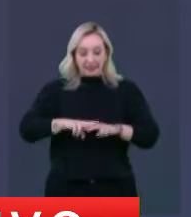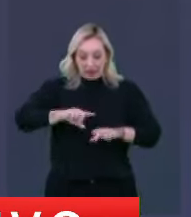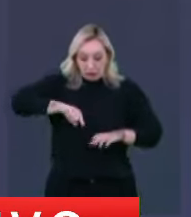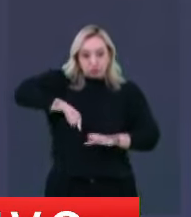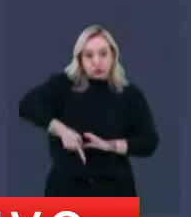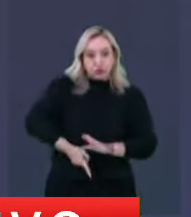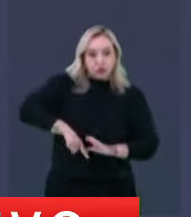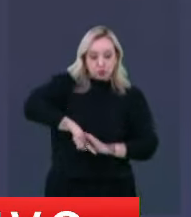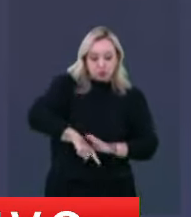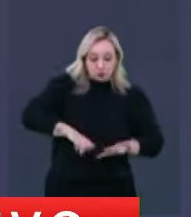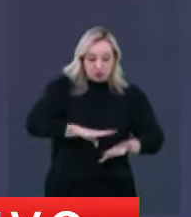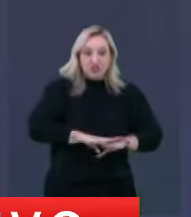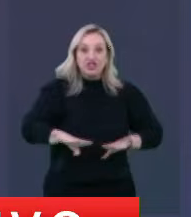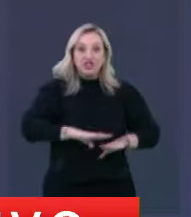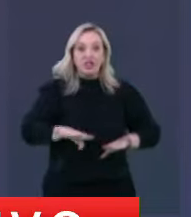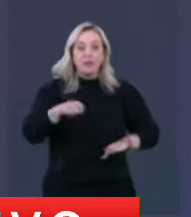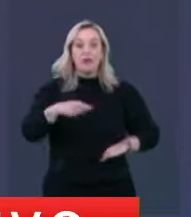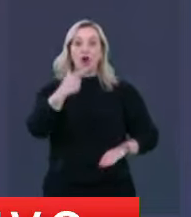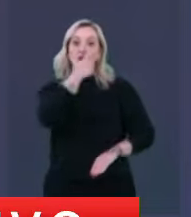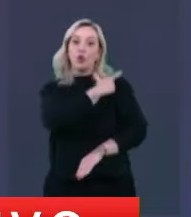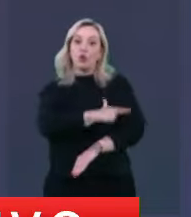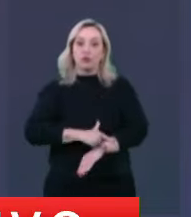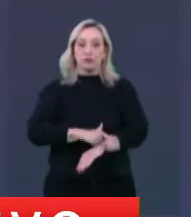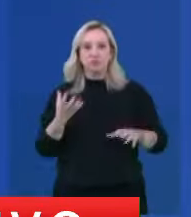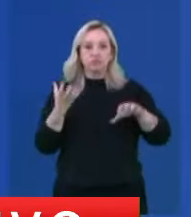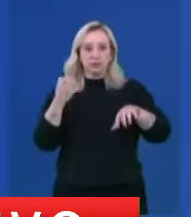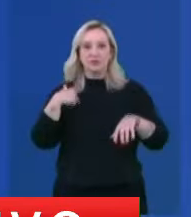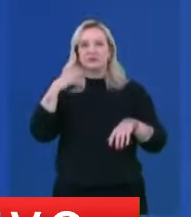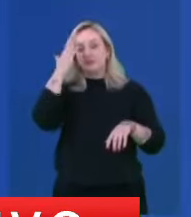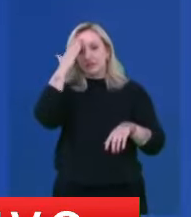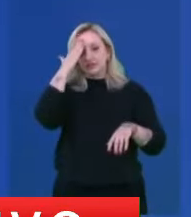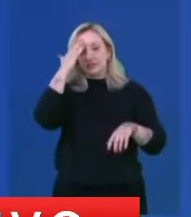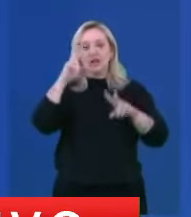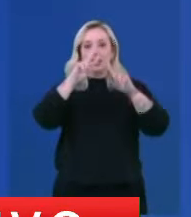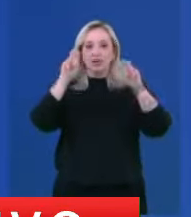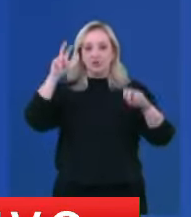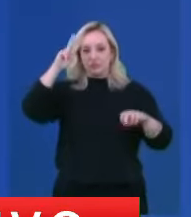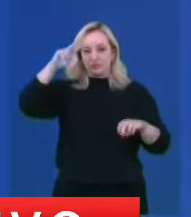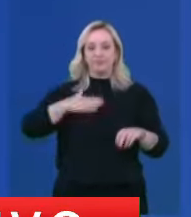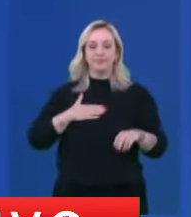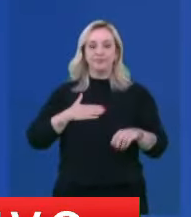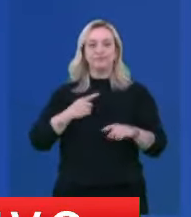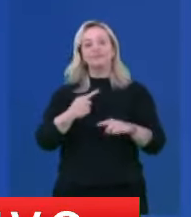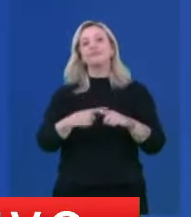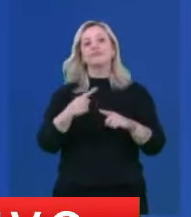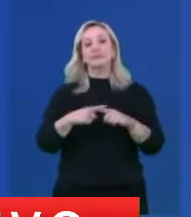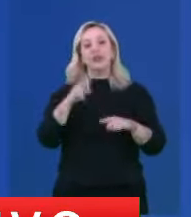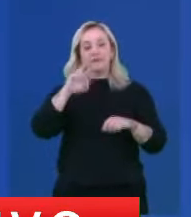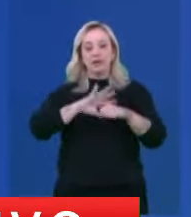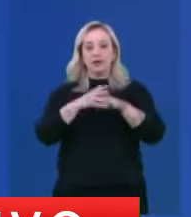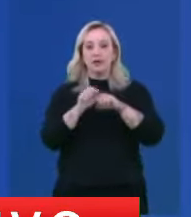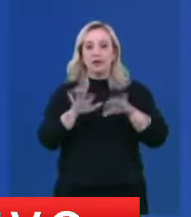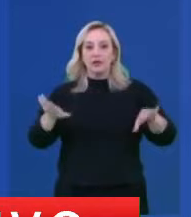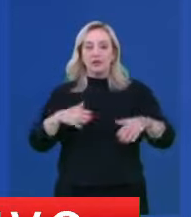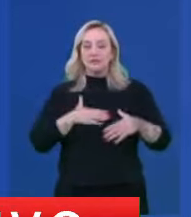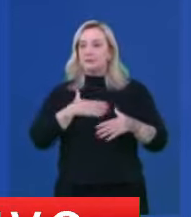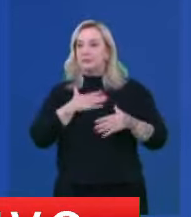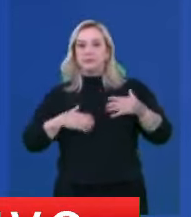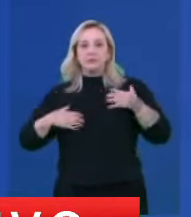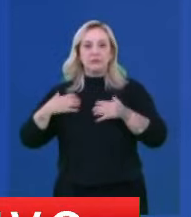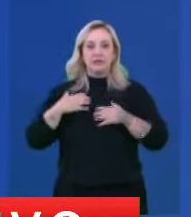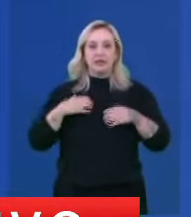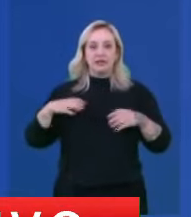propositivo em relação aos ah problemas de fato que São Paulo vive e o que a gente acompanhou foi o seguinte a gente viu